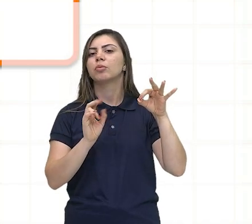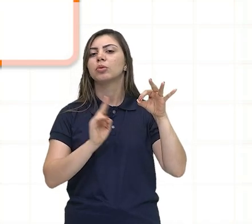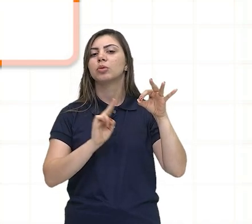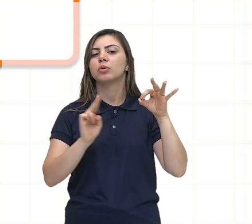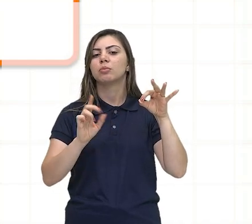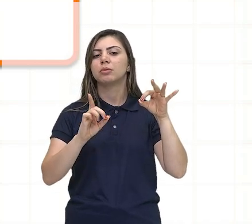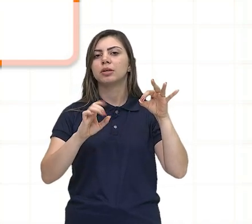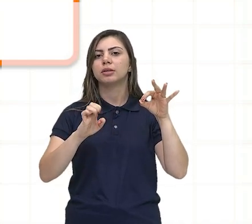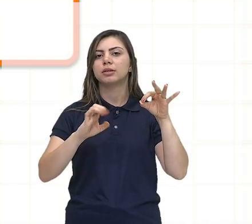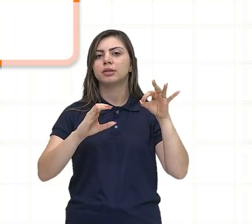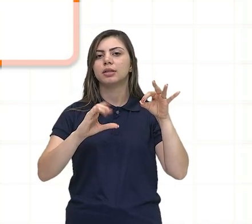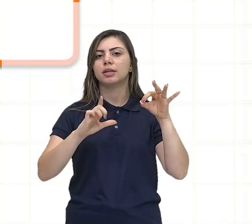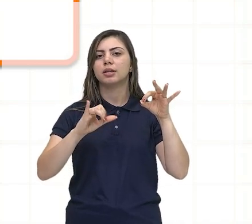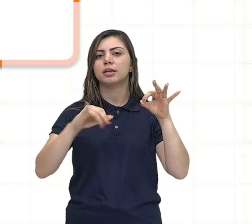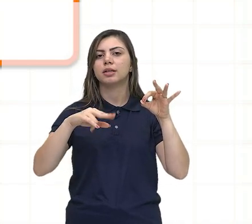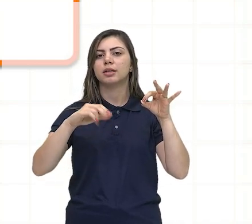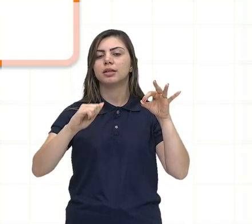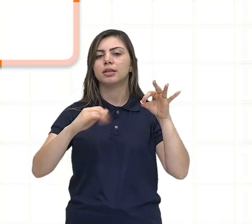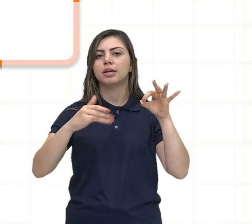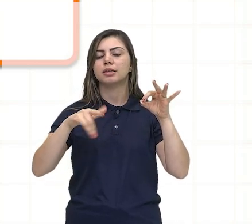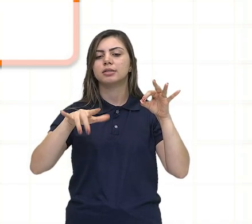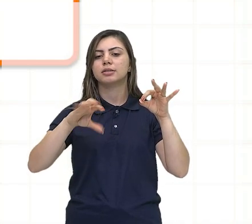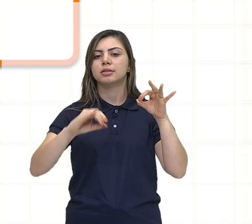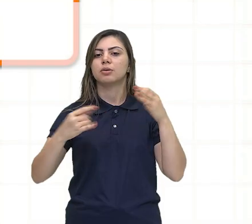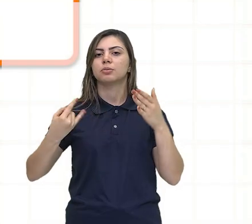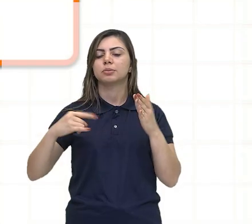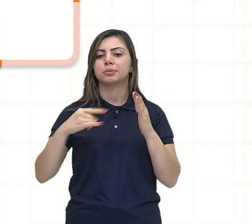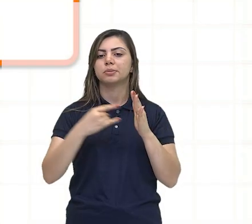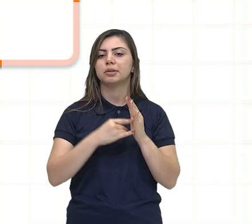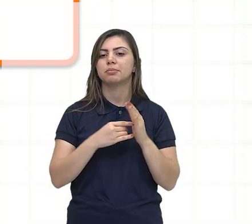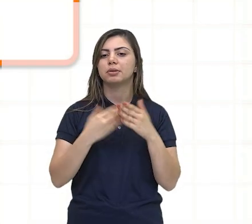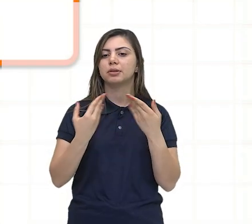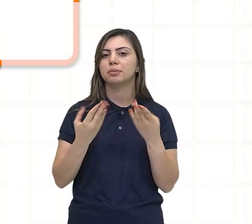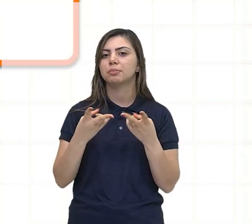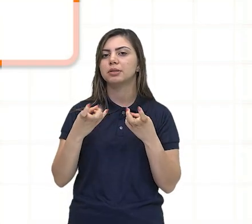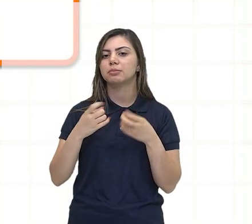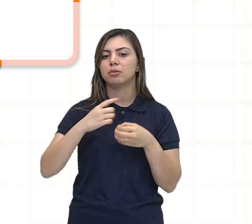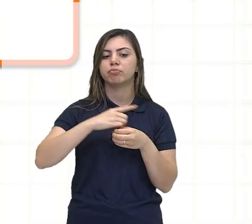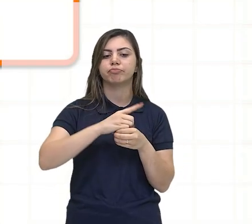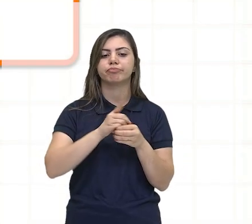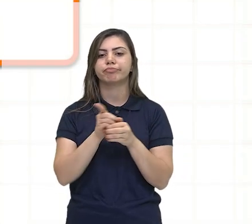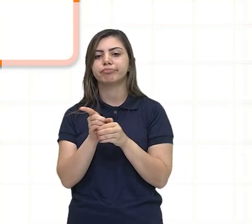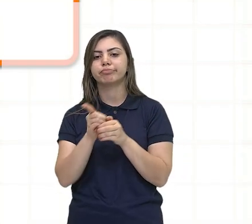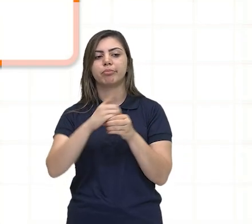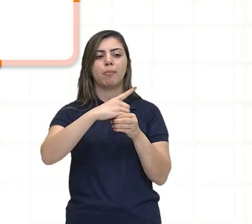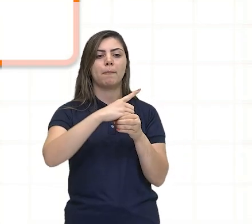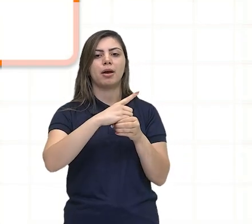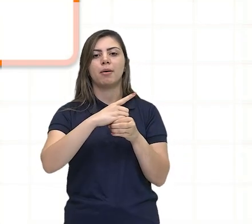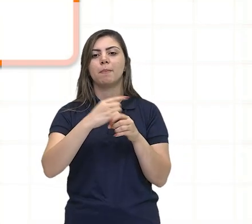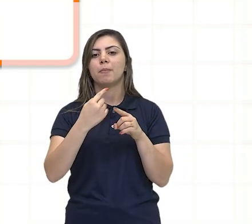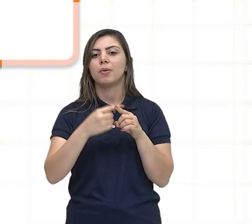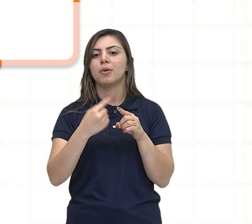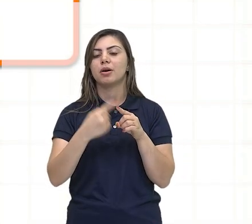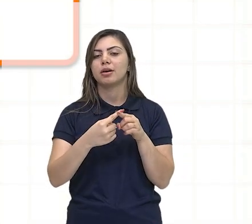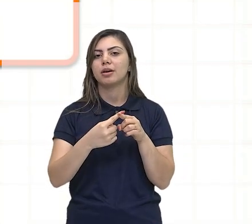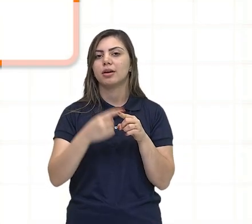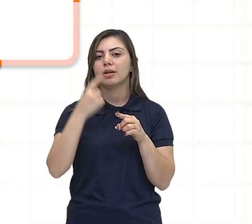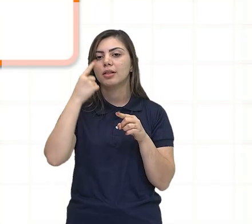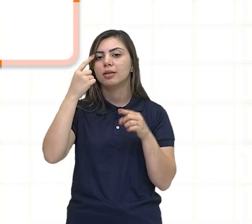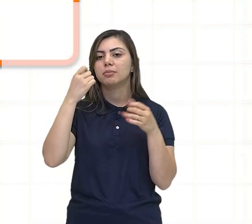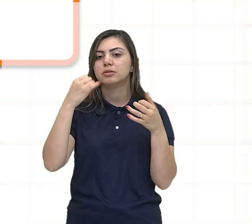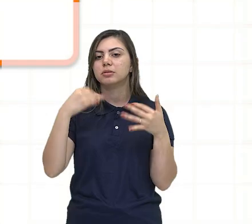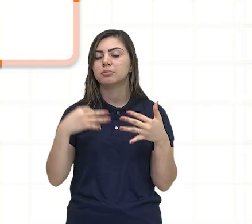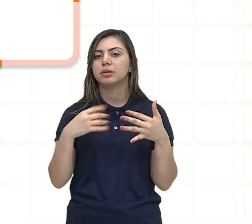declinação magnética. Então, nós vamos observar que a agulha, ela está sendo atraída aí para o